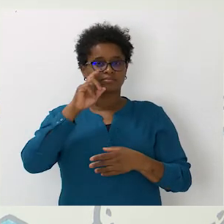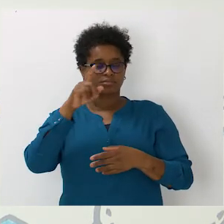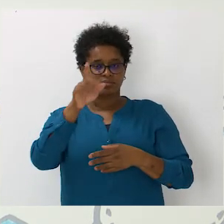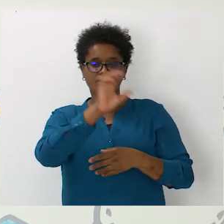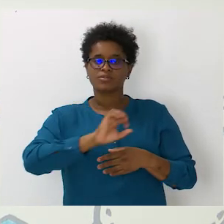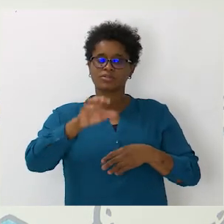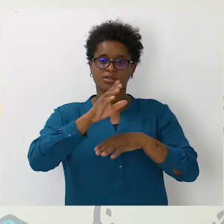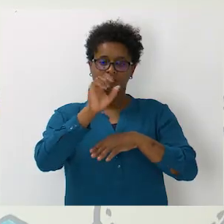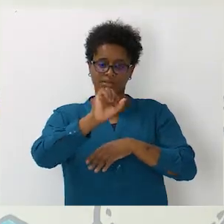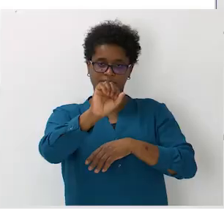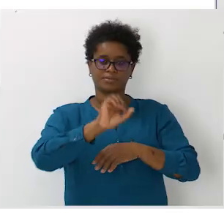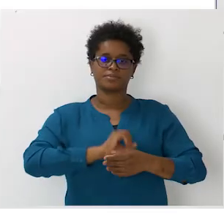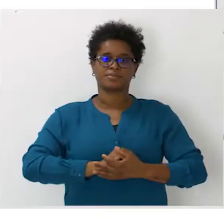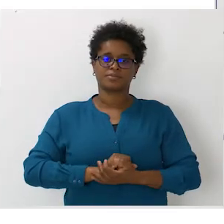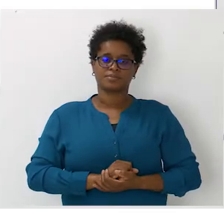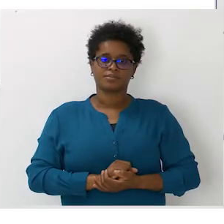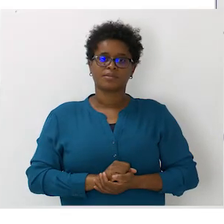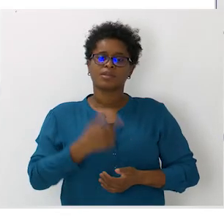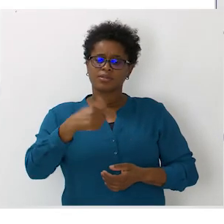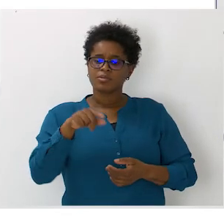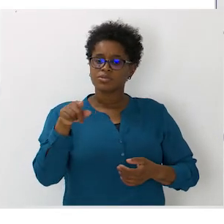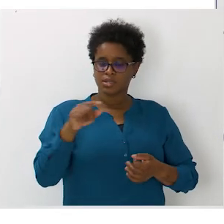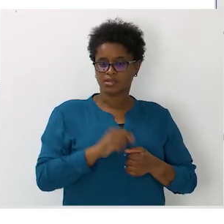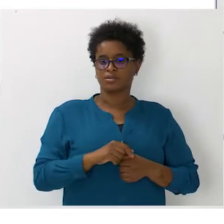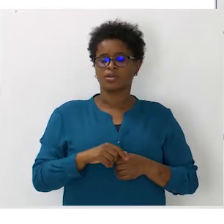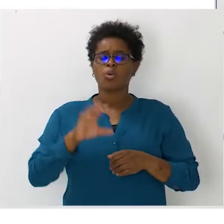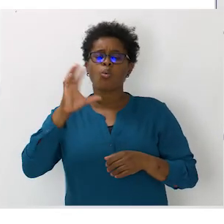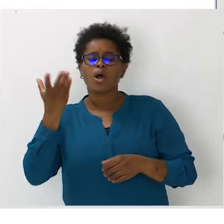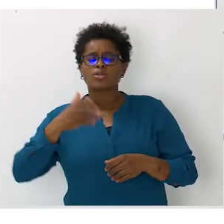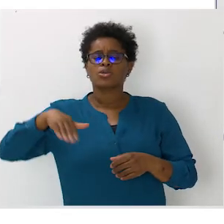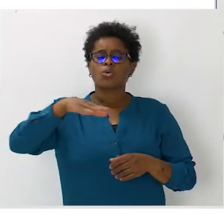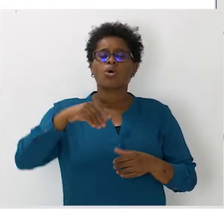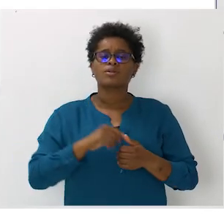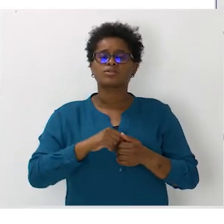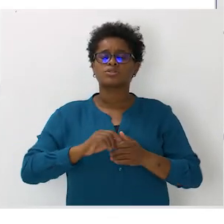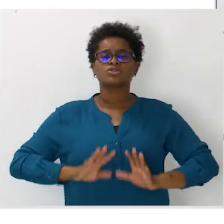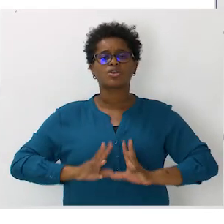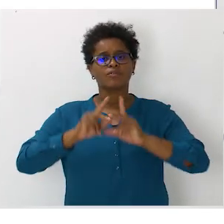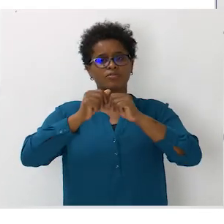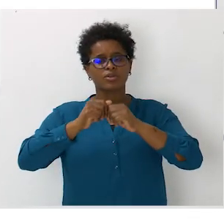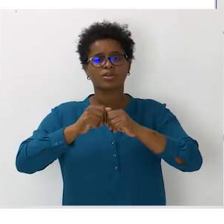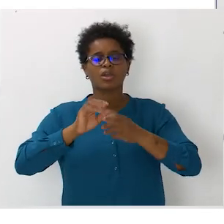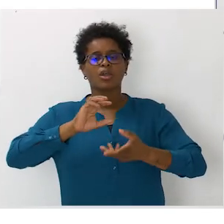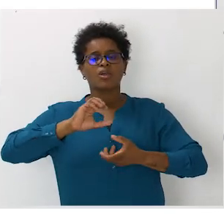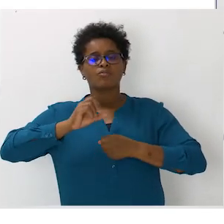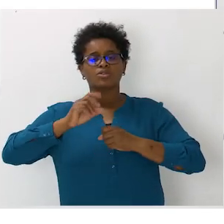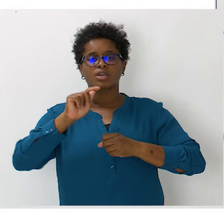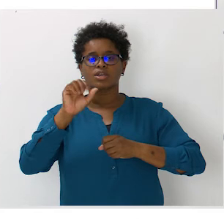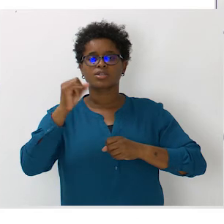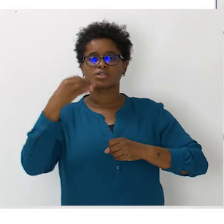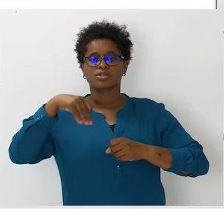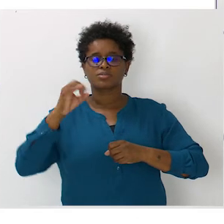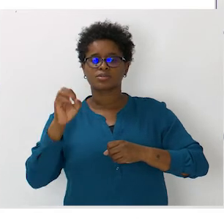reservada para si. Temos ali então, quando e onde desenvolveu a civilização egípcia? Em